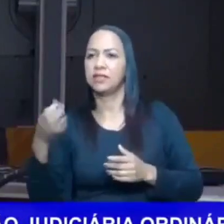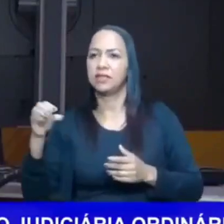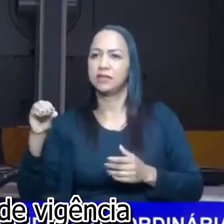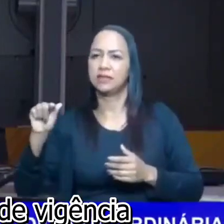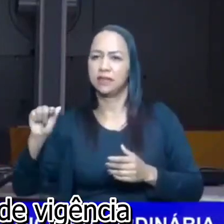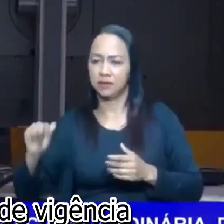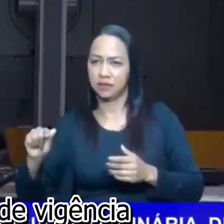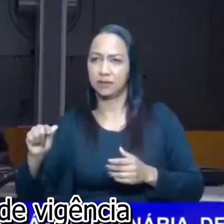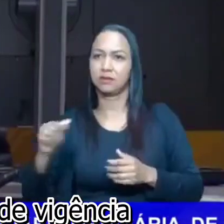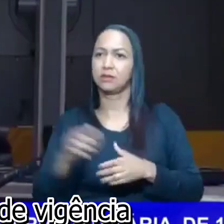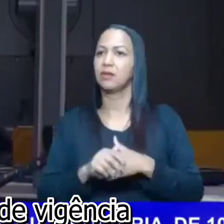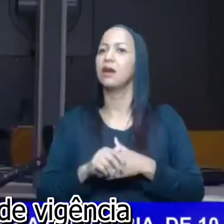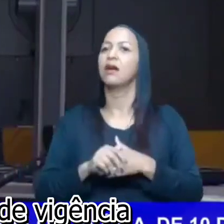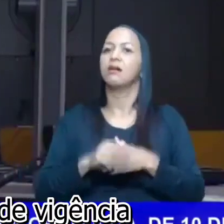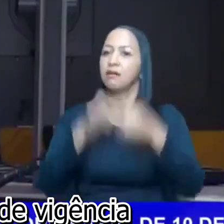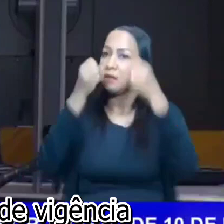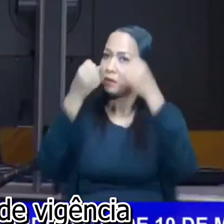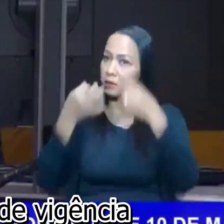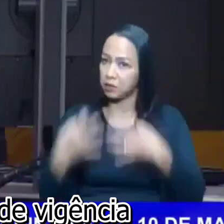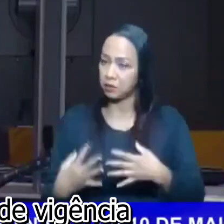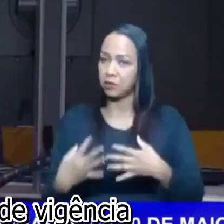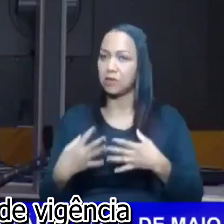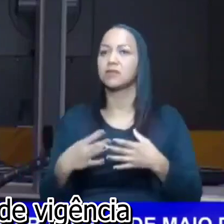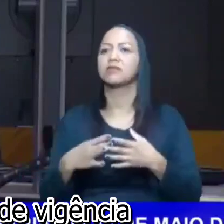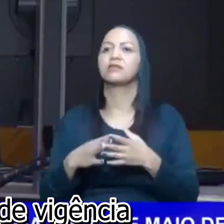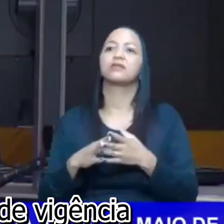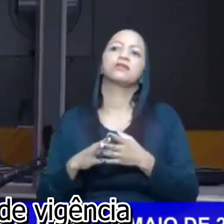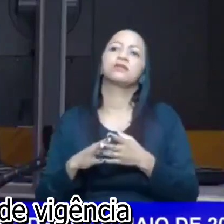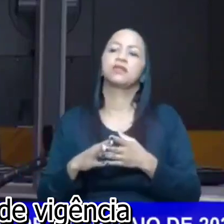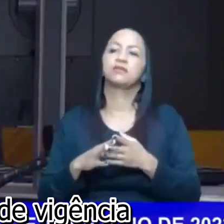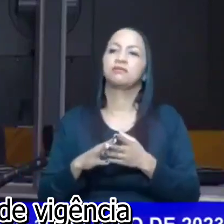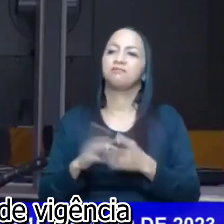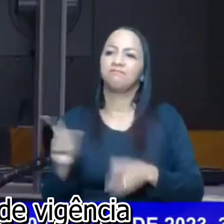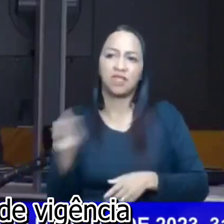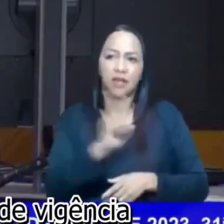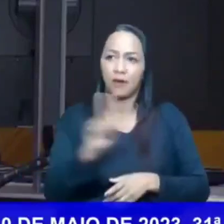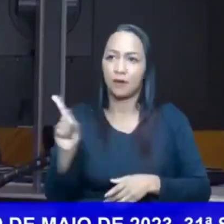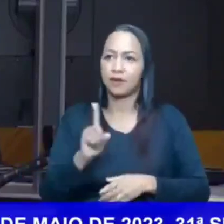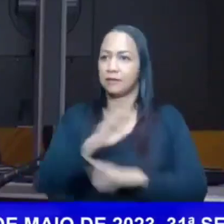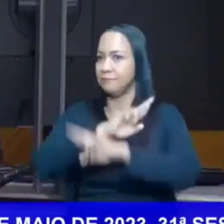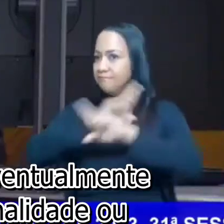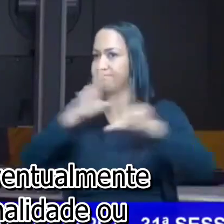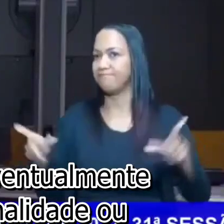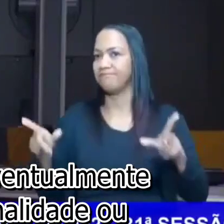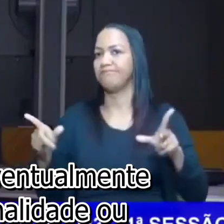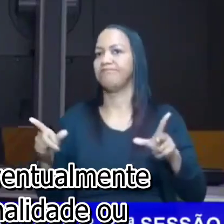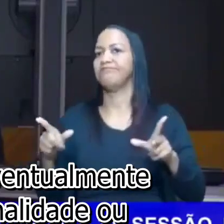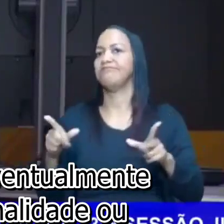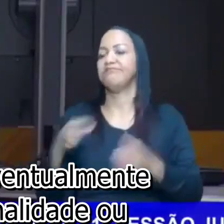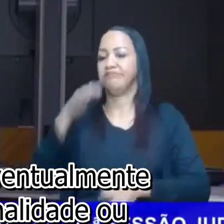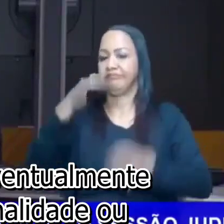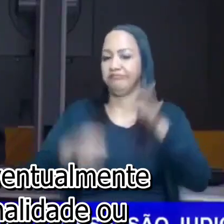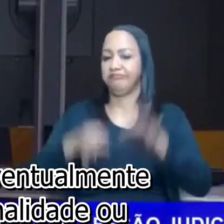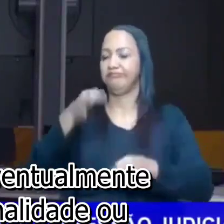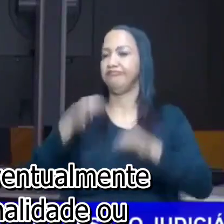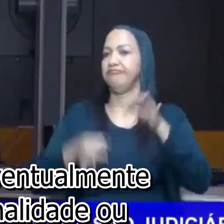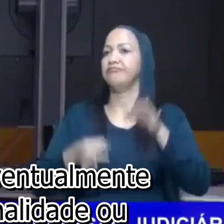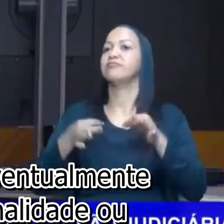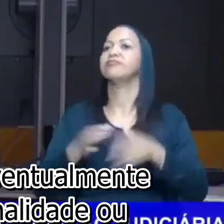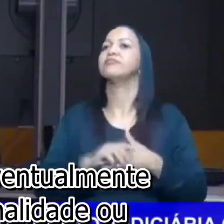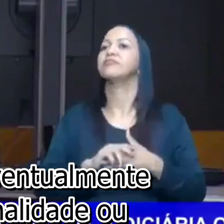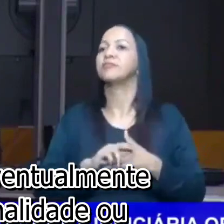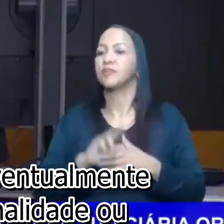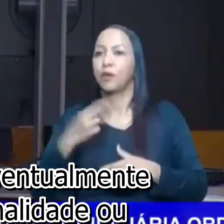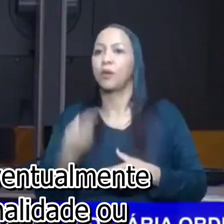Não aplicar essa norma implica em negativa de vigência ao ordenamento jurídico. A norma expressa